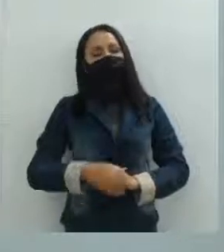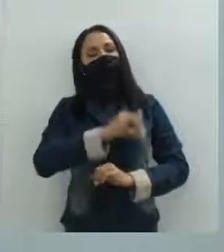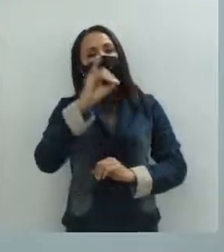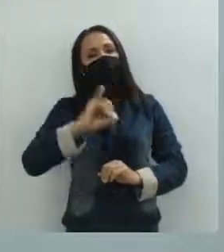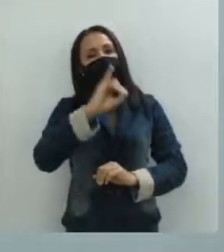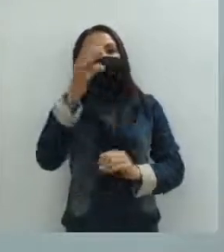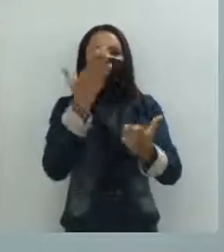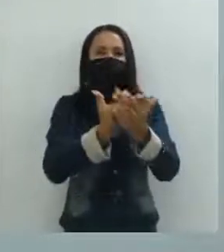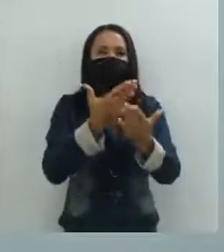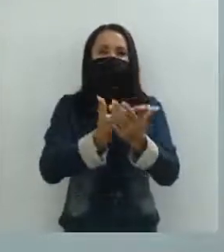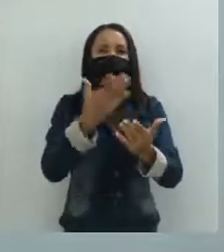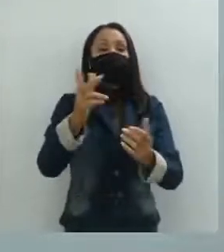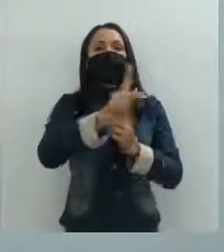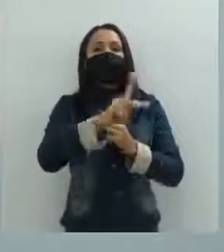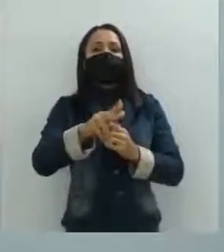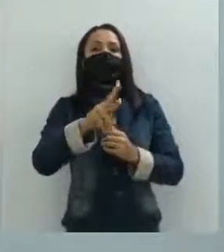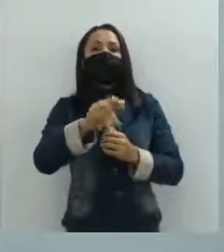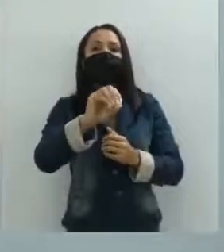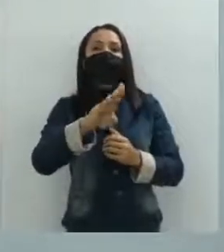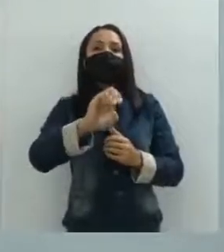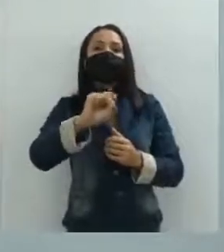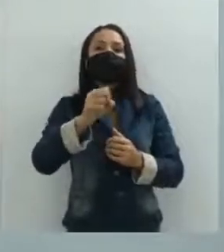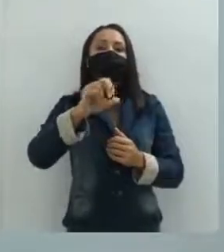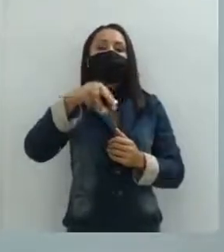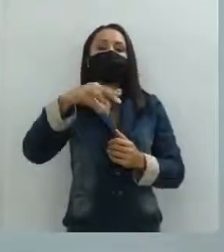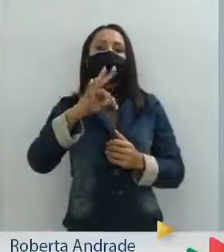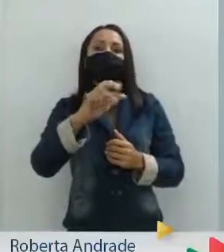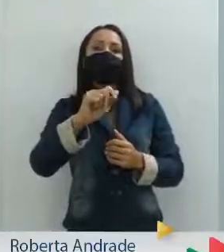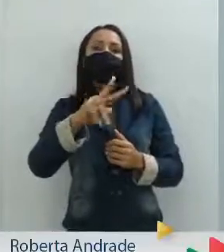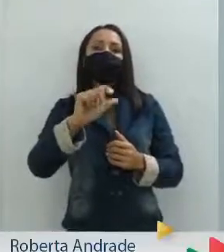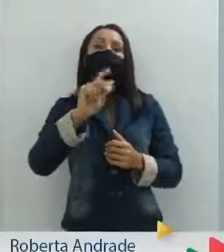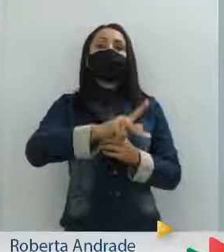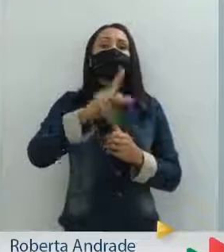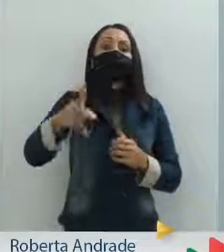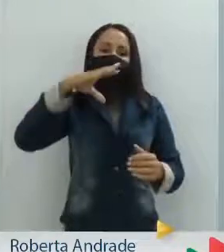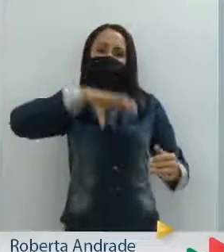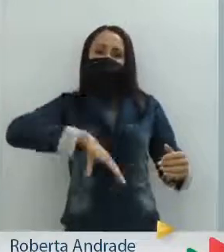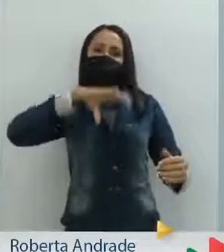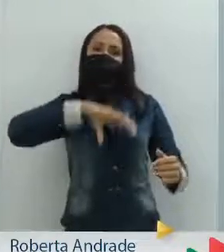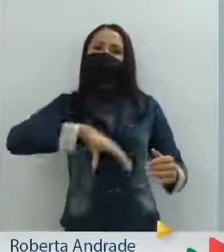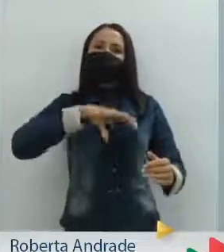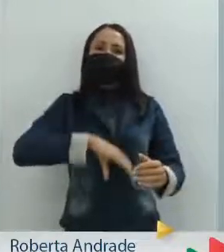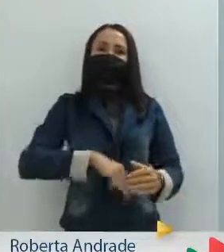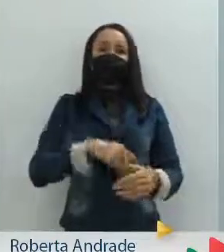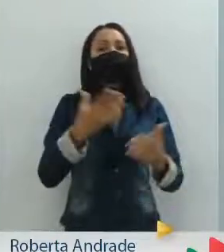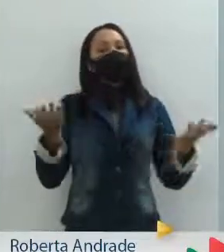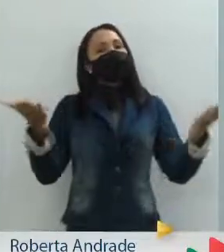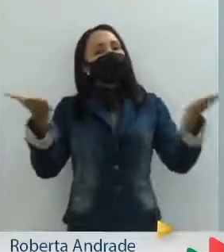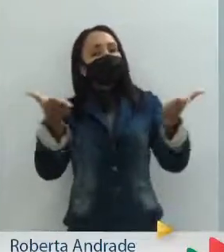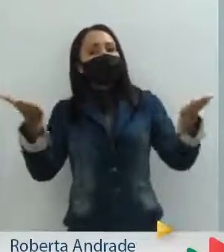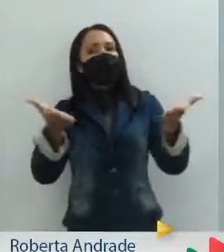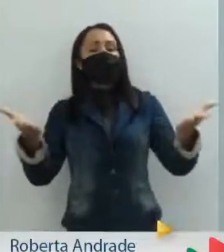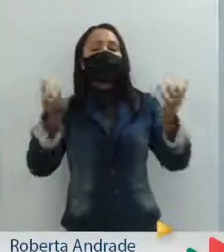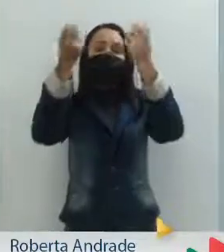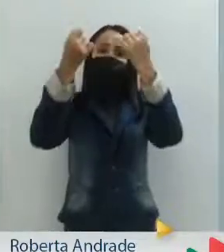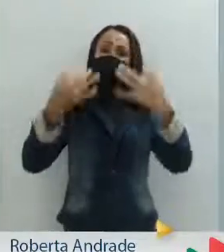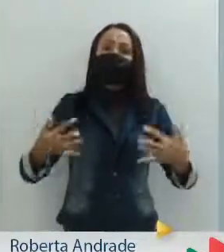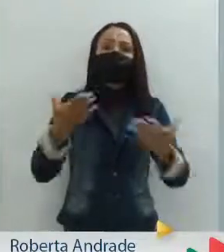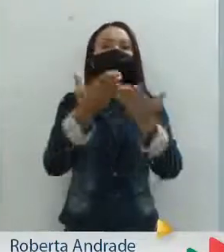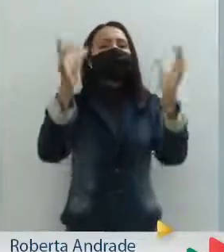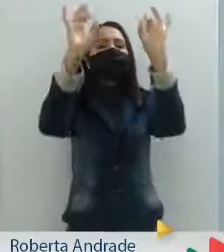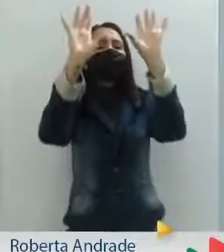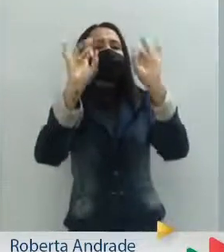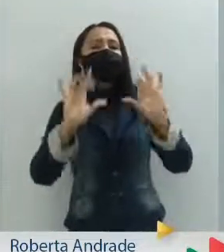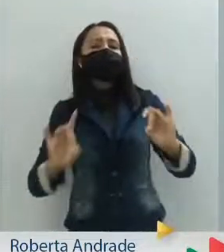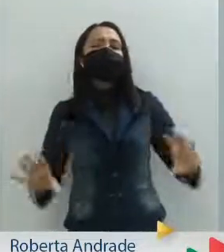Olá, estudantes! Eu sou o professor Robson Anselmo Tavares, professor de língua portuguesa, e hoje venho falar especialmente